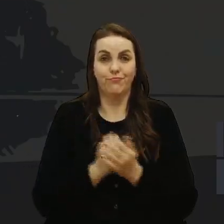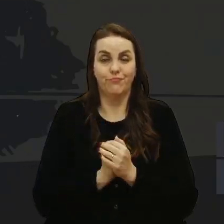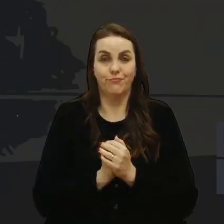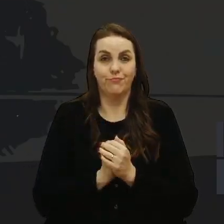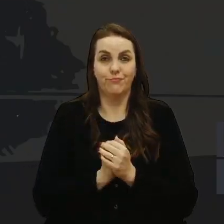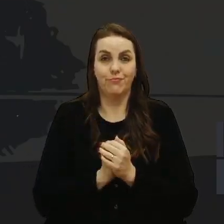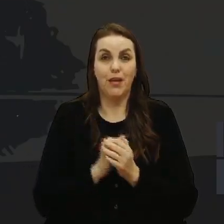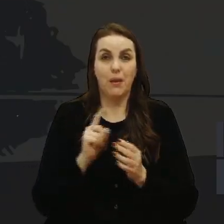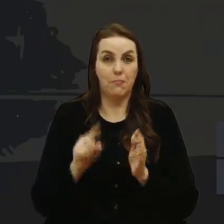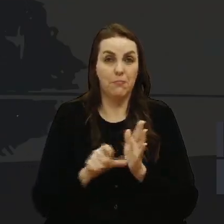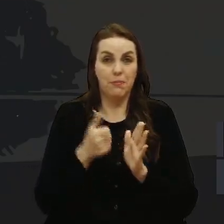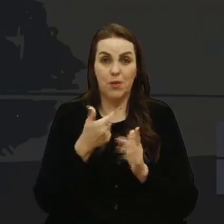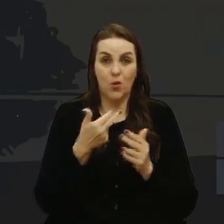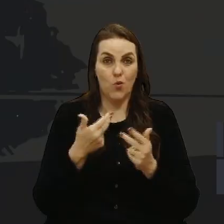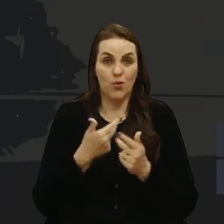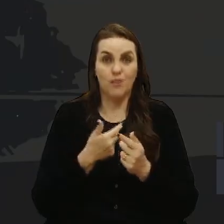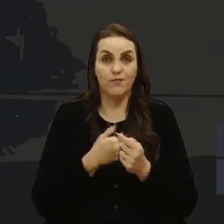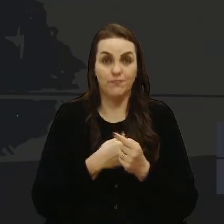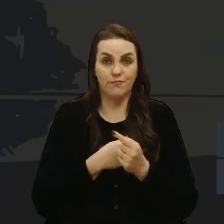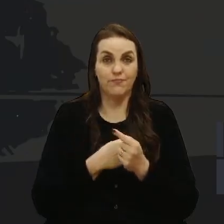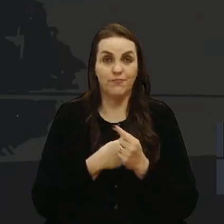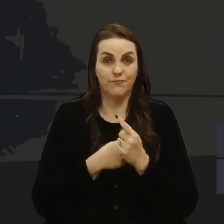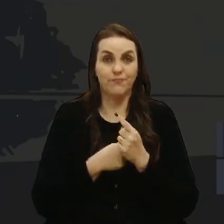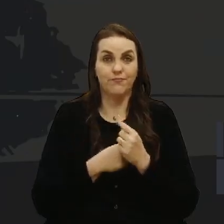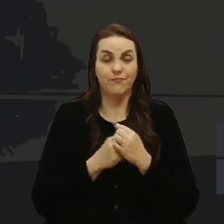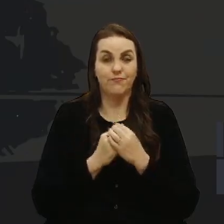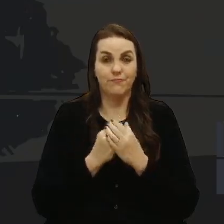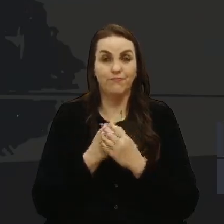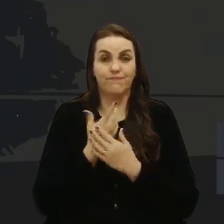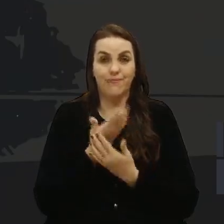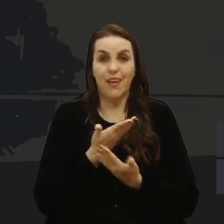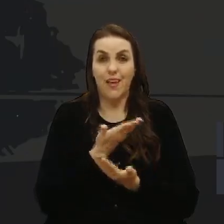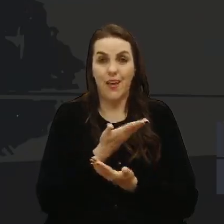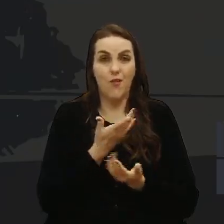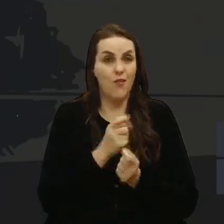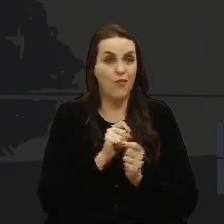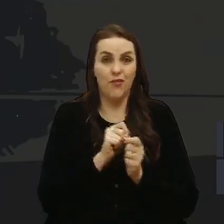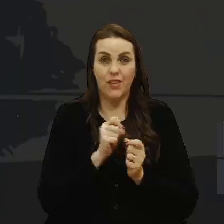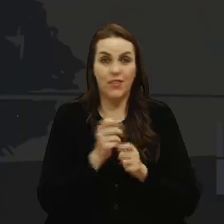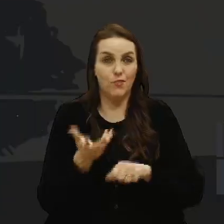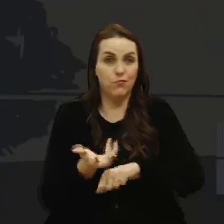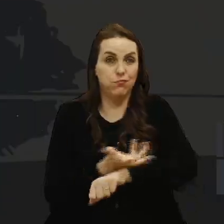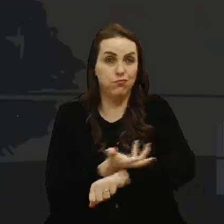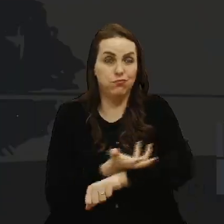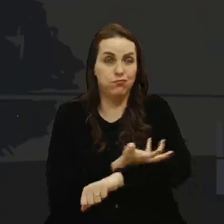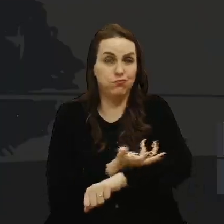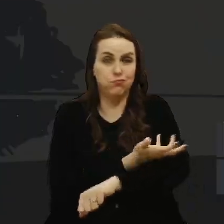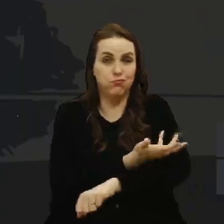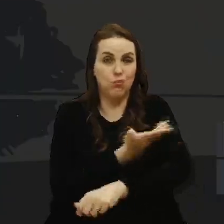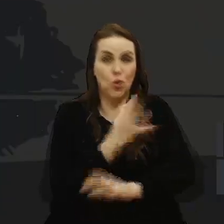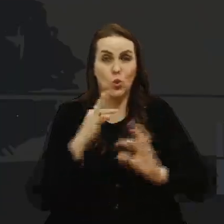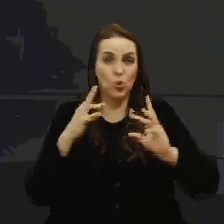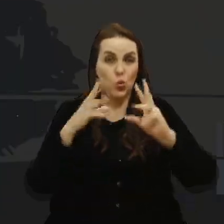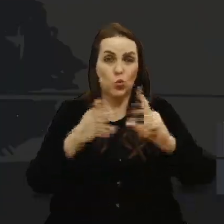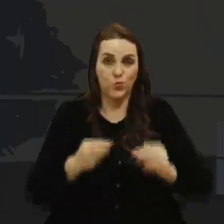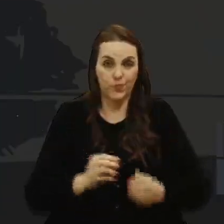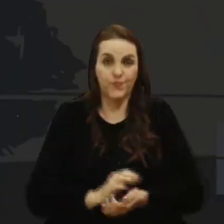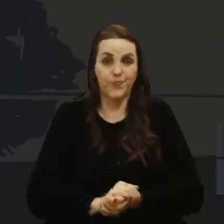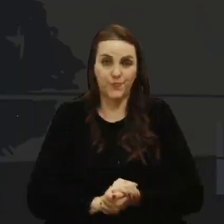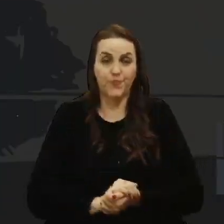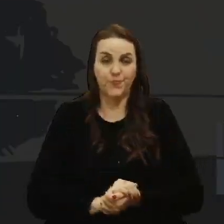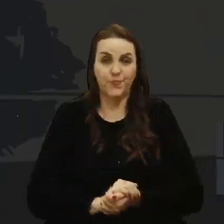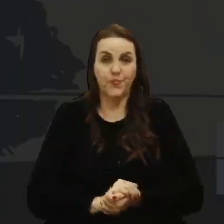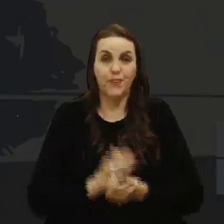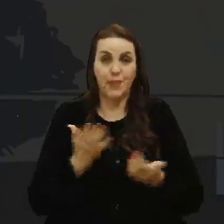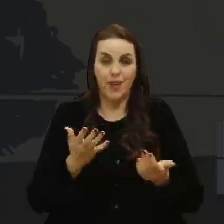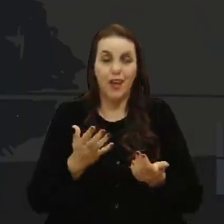primeira situação, a situação de não estar sendo realizada a roçada em todo o Ecopark. Mas as pessoas